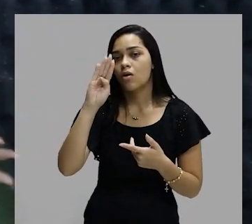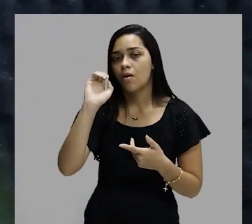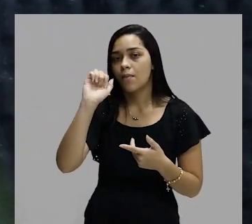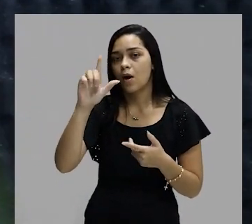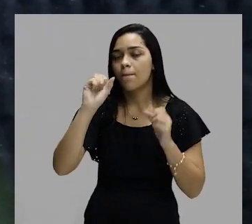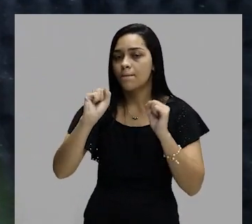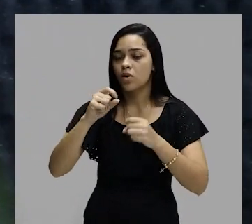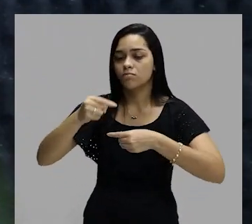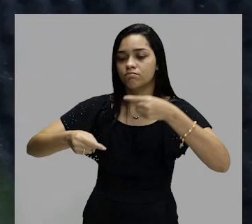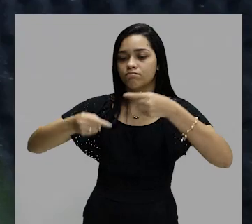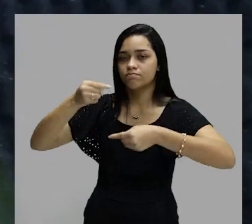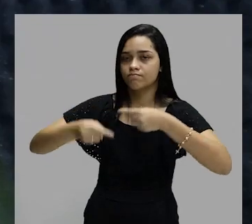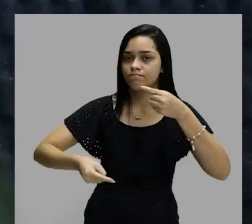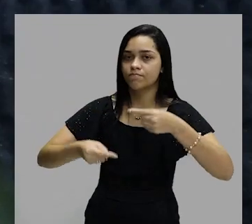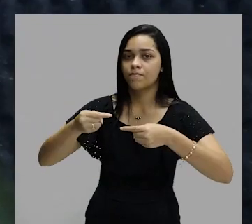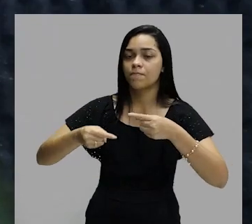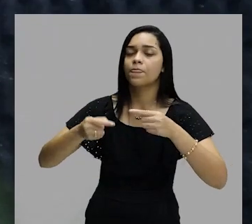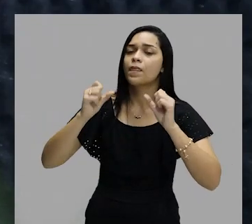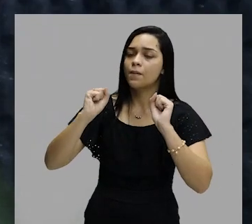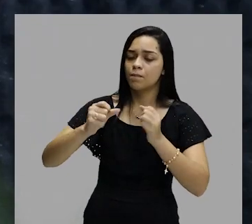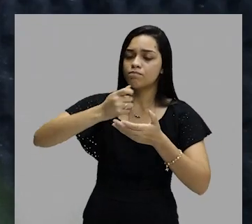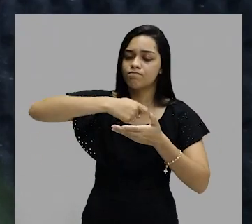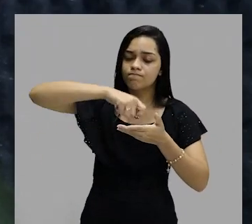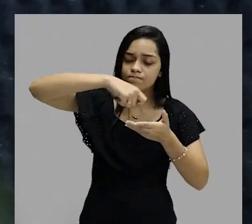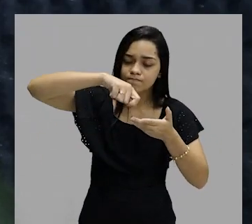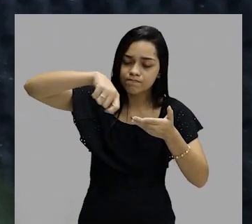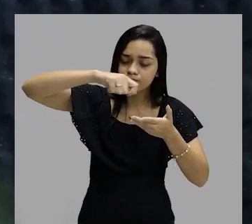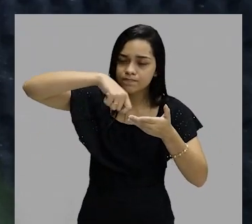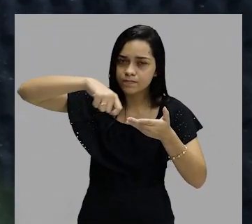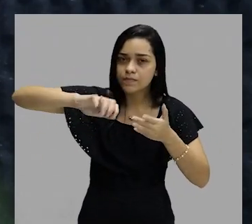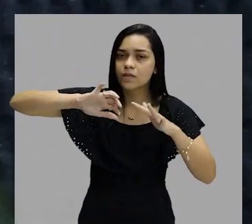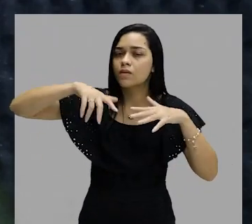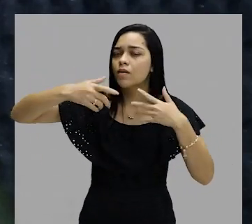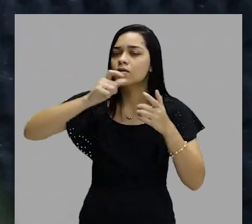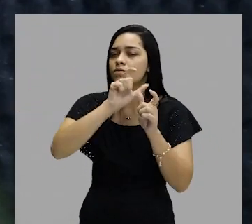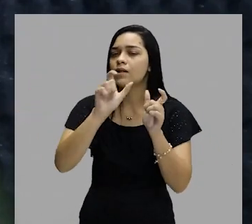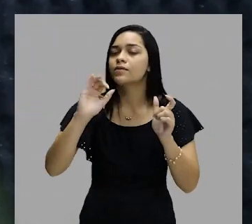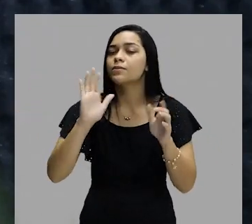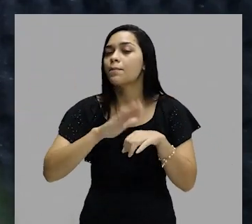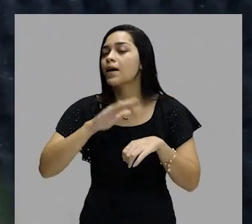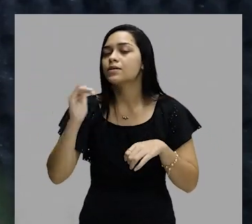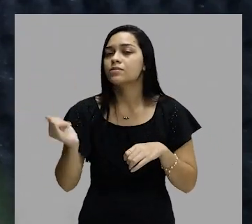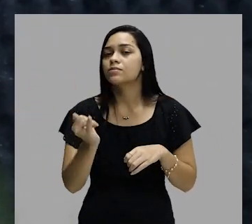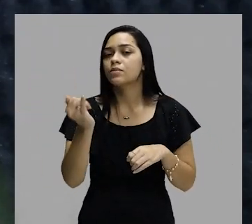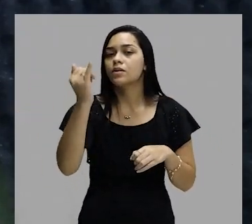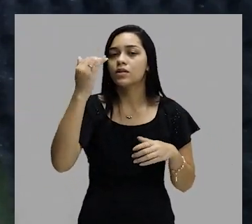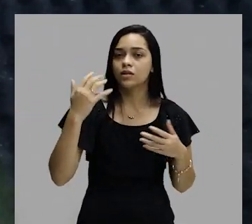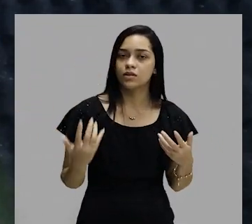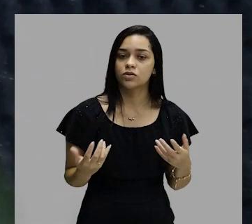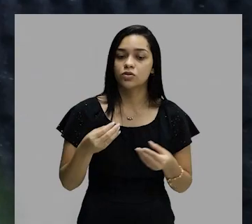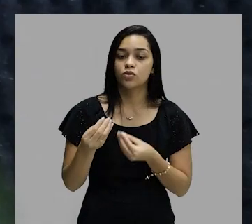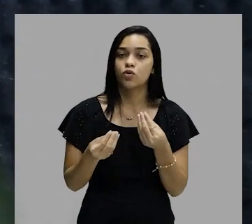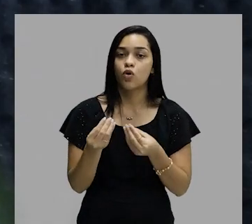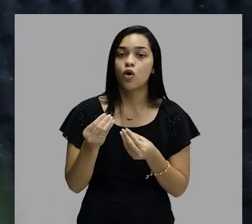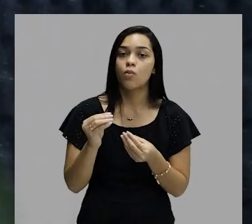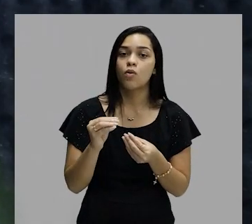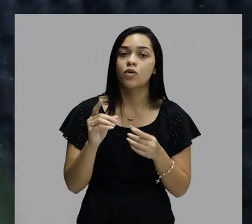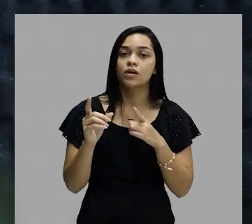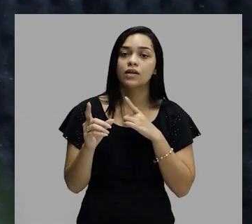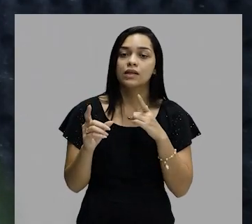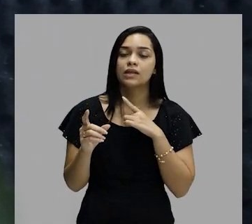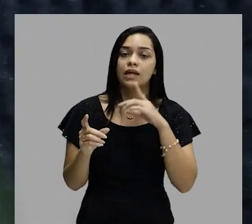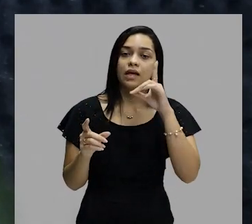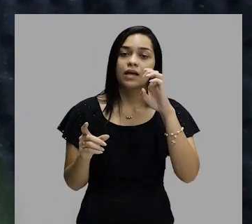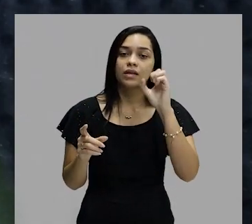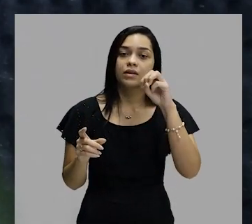podem ser temas cobrados, faça uma lista dessas palavras. Quais são as palavras mais importantes? Como é desmatamento em